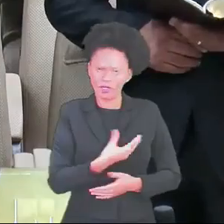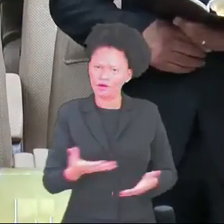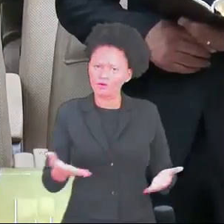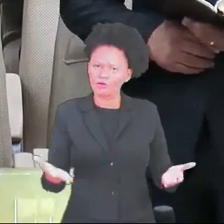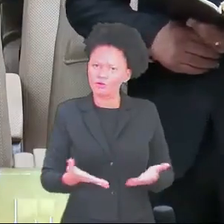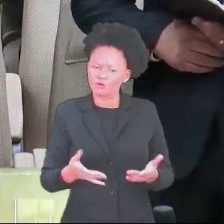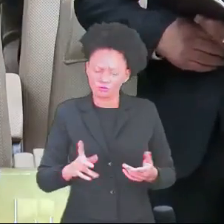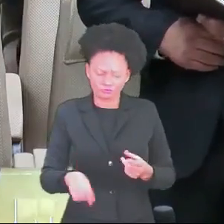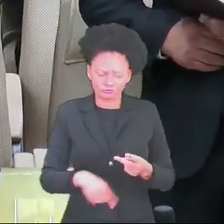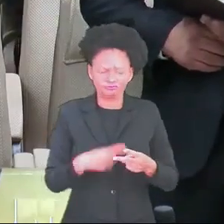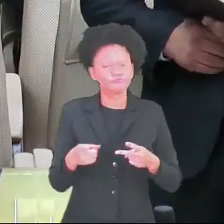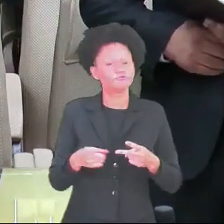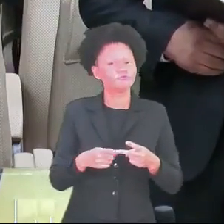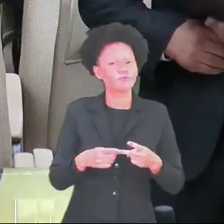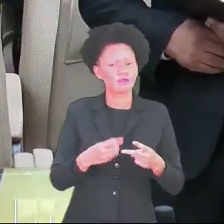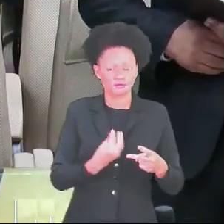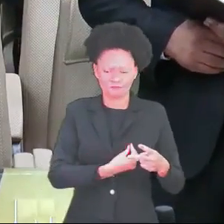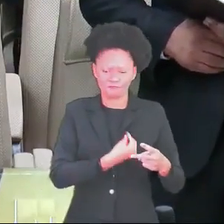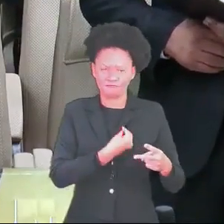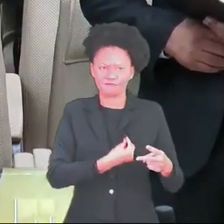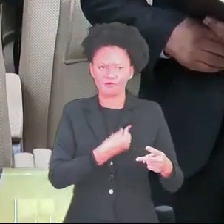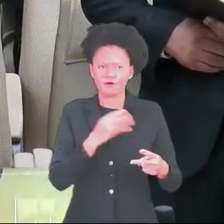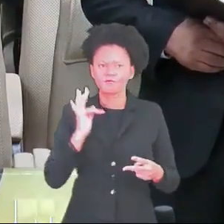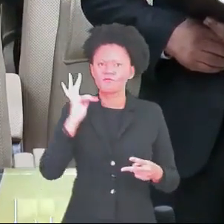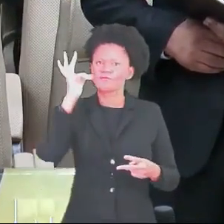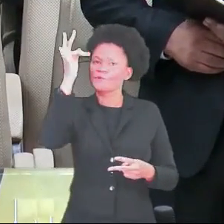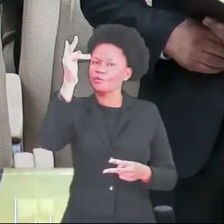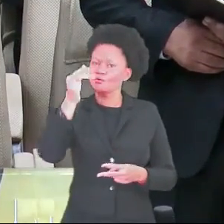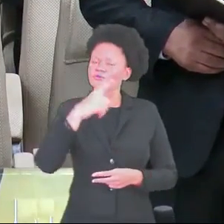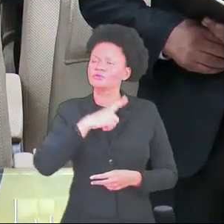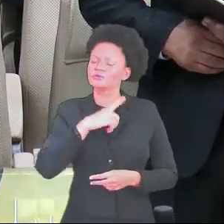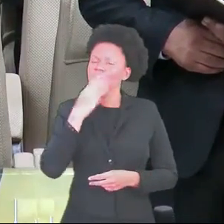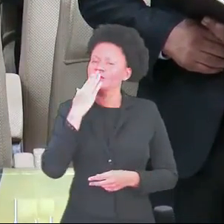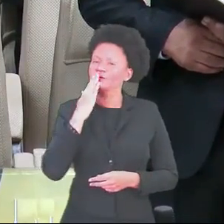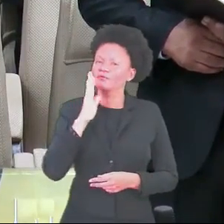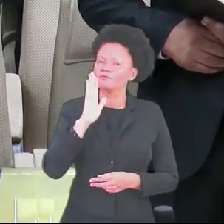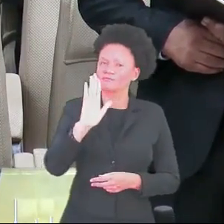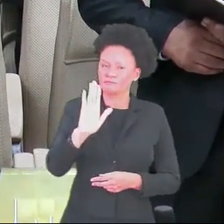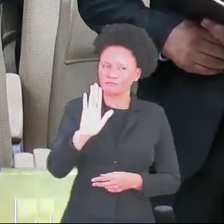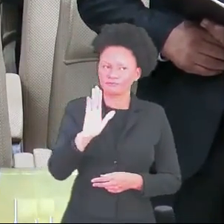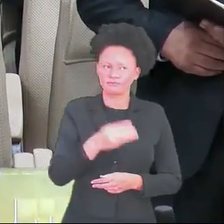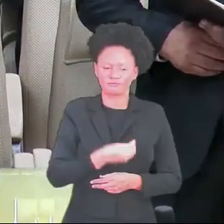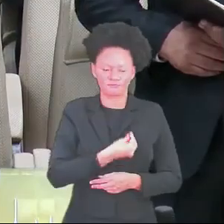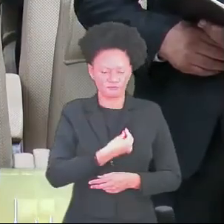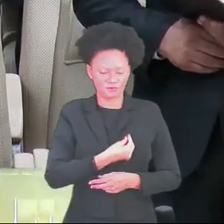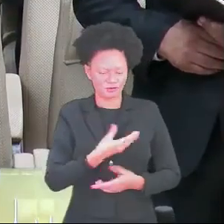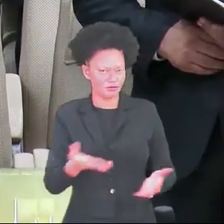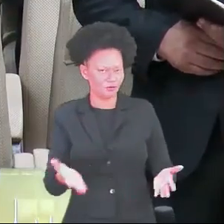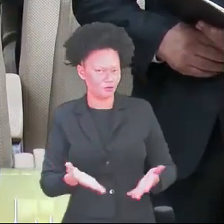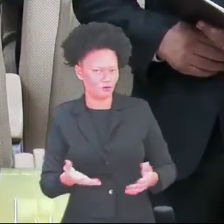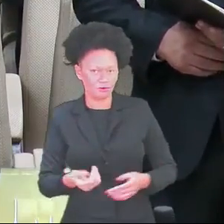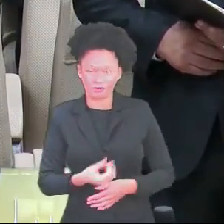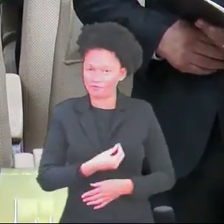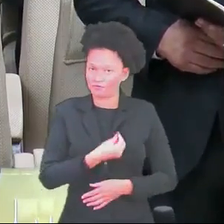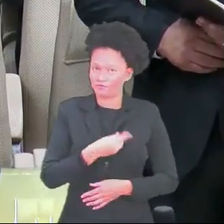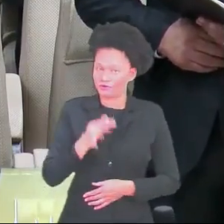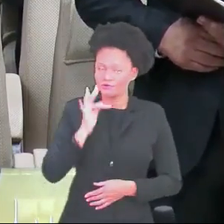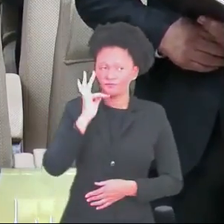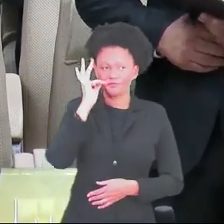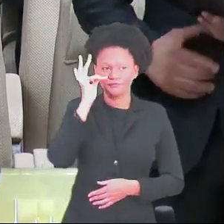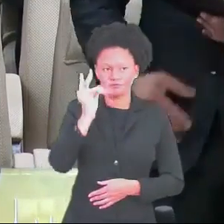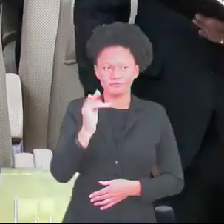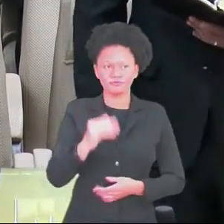presente. E depois, vida futura. Vida futura. Então, temos promessa para? Vida presente. E? Pai,